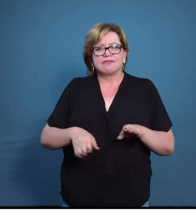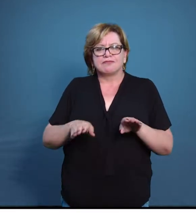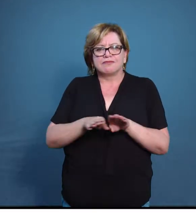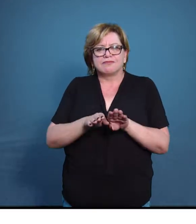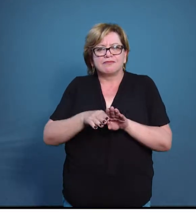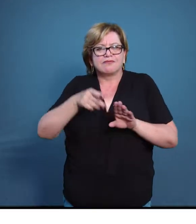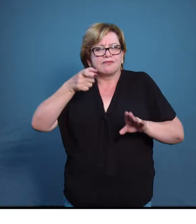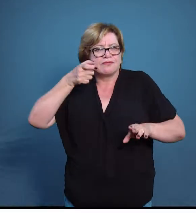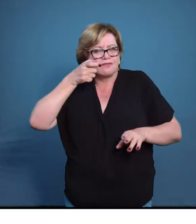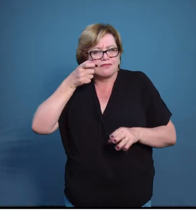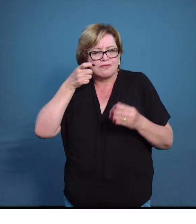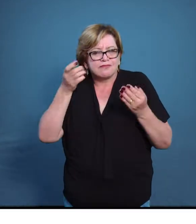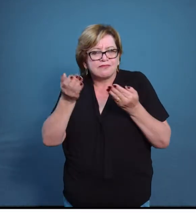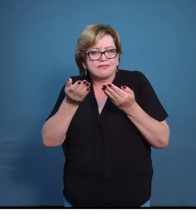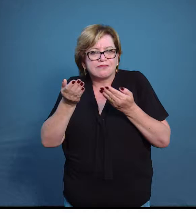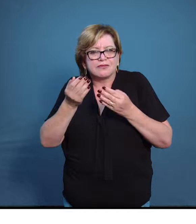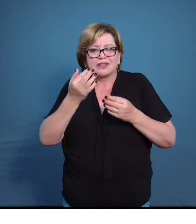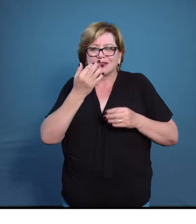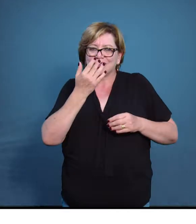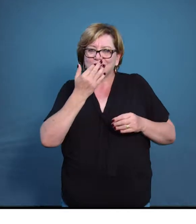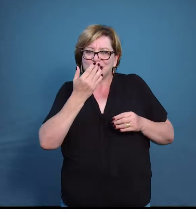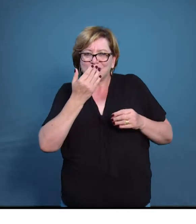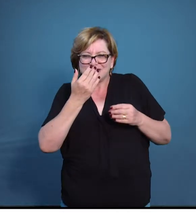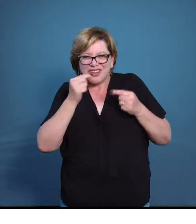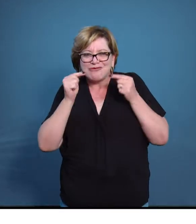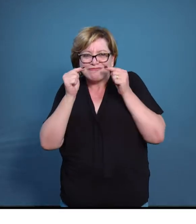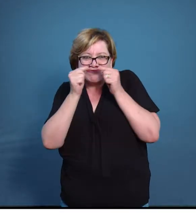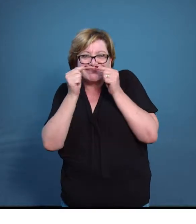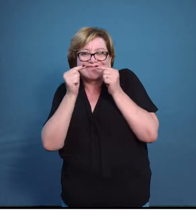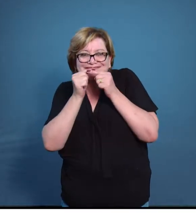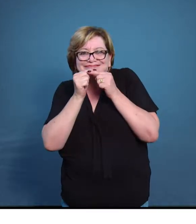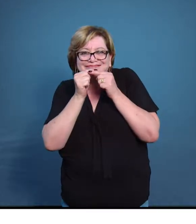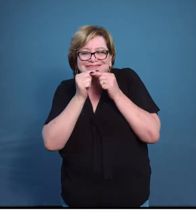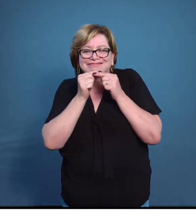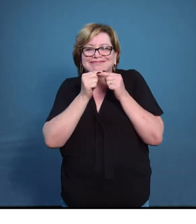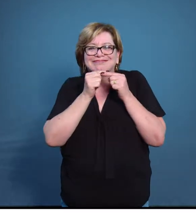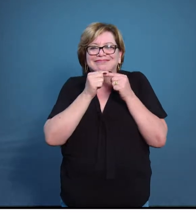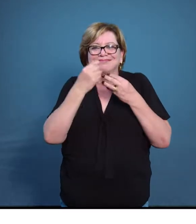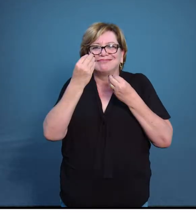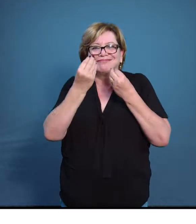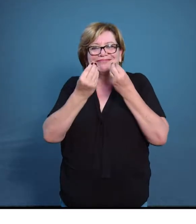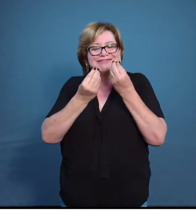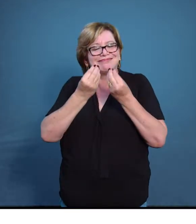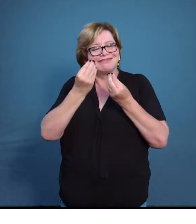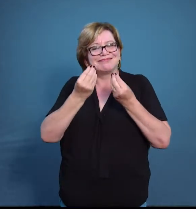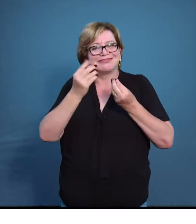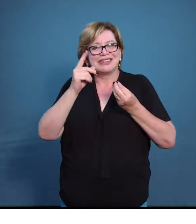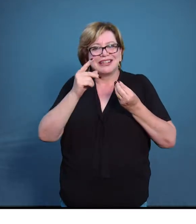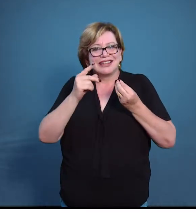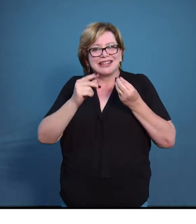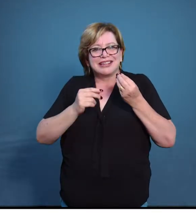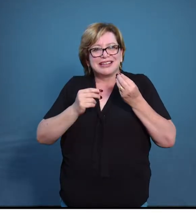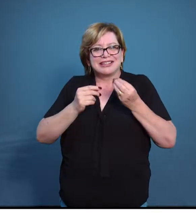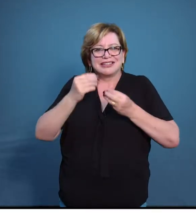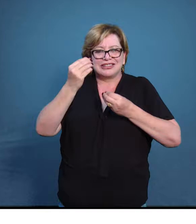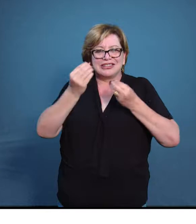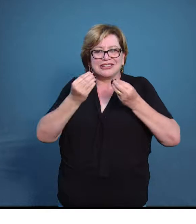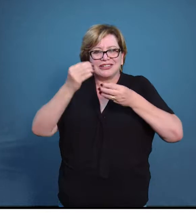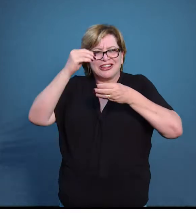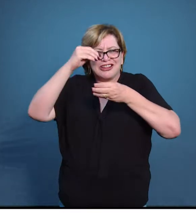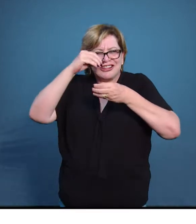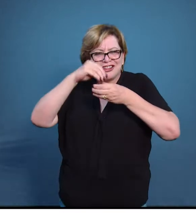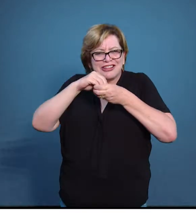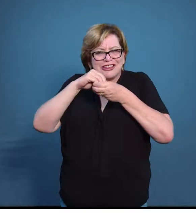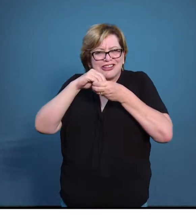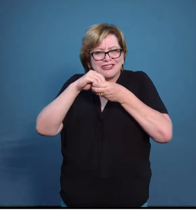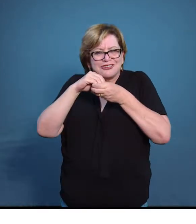Observe agora as cores. Essas cores se harmonizam? Elas combinam? Esses elementos estão dentro de